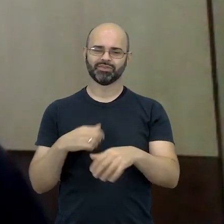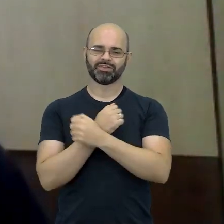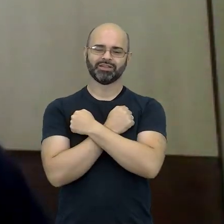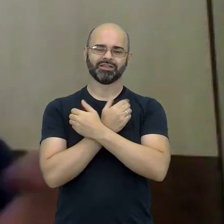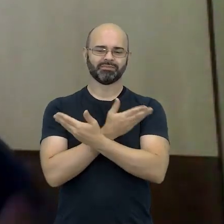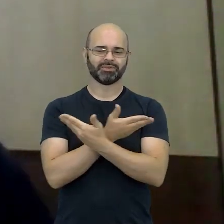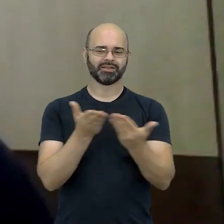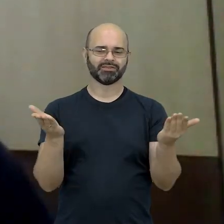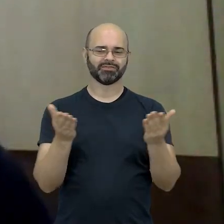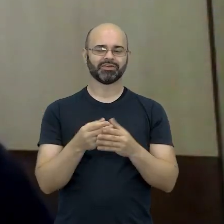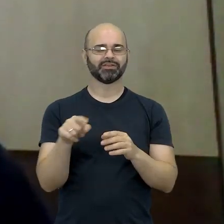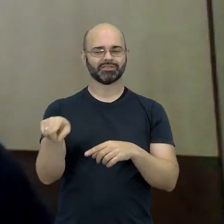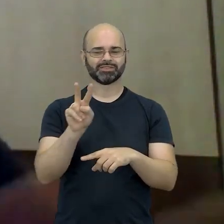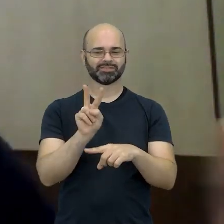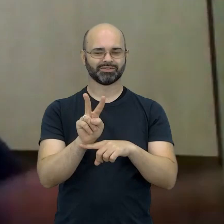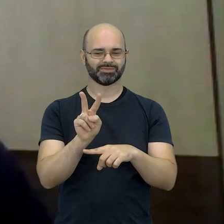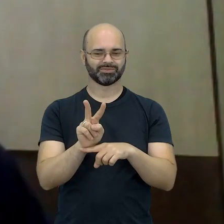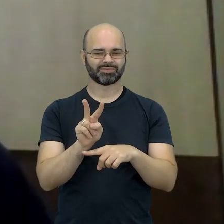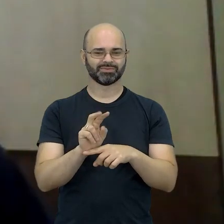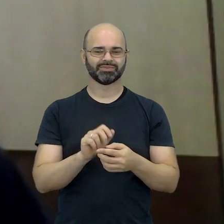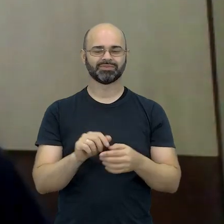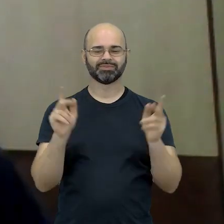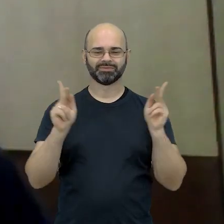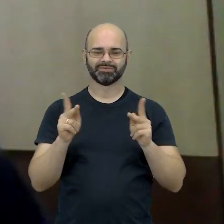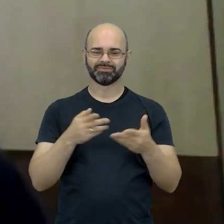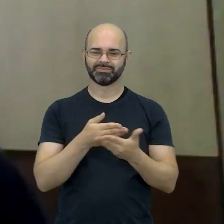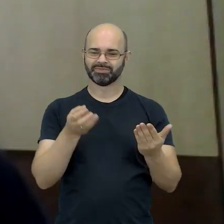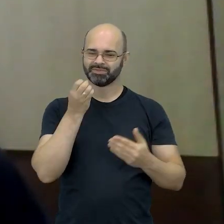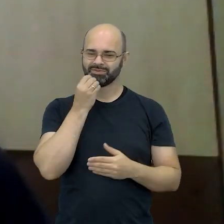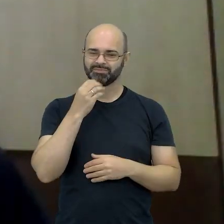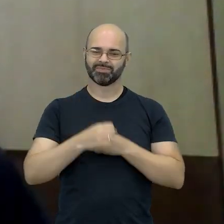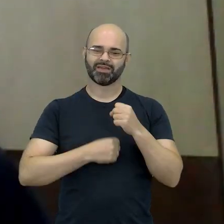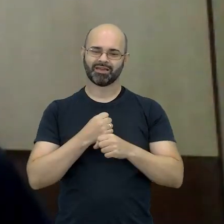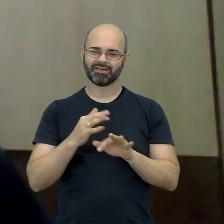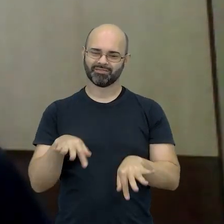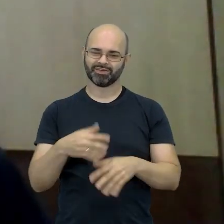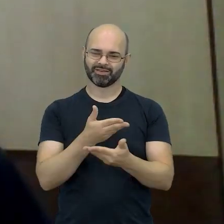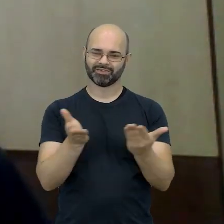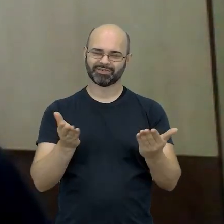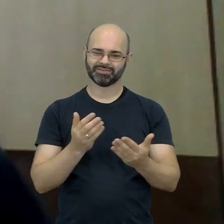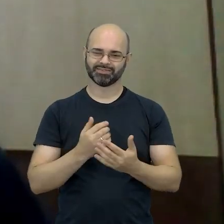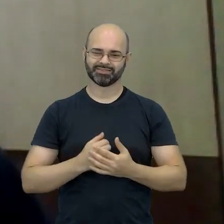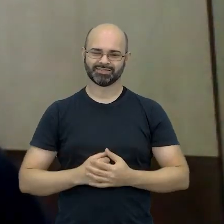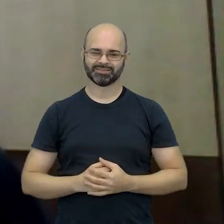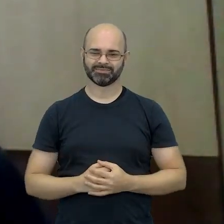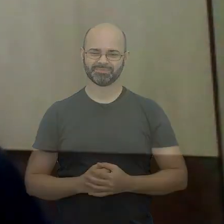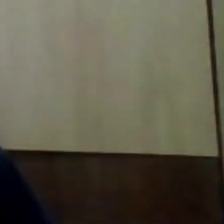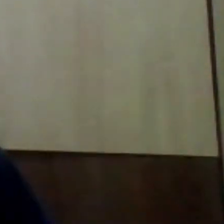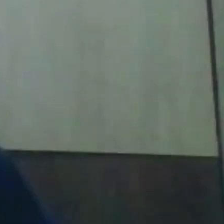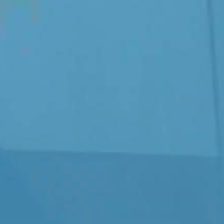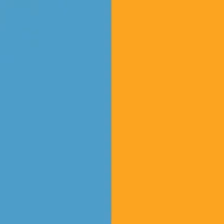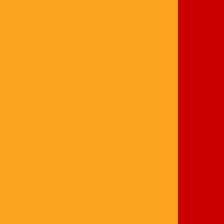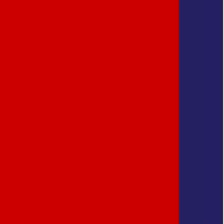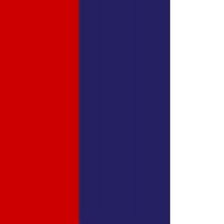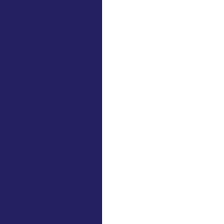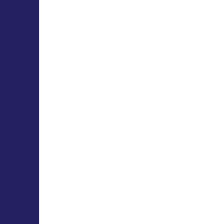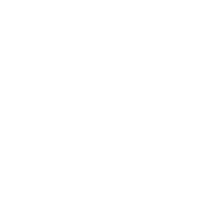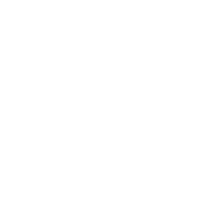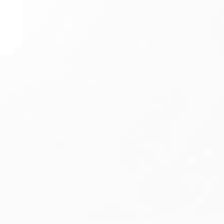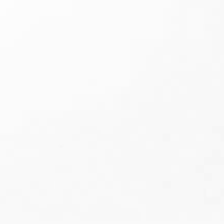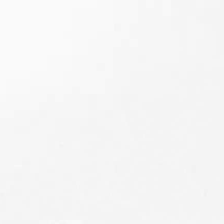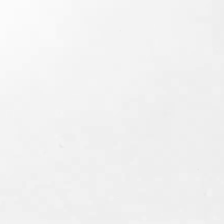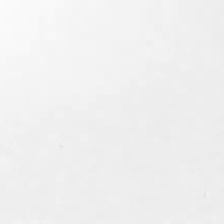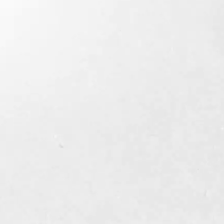abraço a todos, se cuidem, fiquem em paz e um bom final de ano para todos.